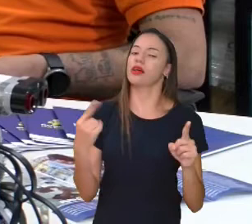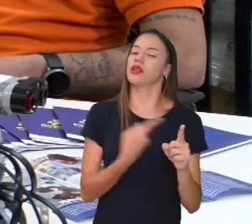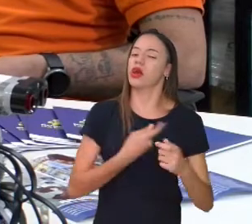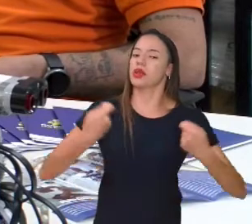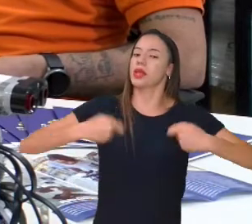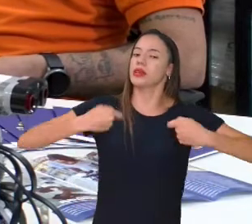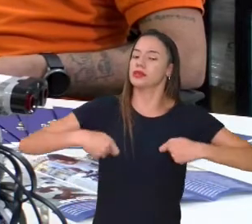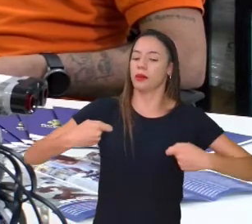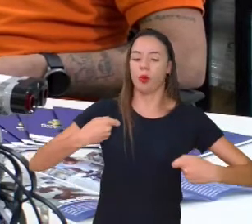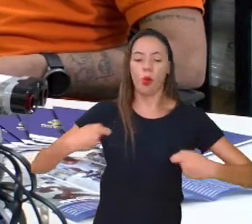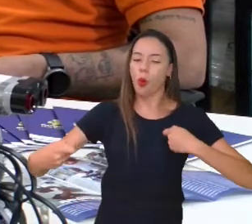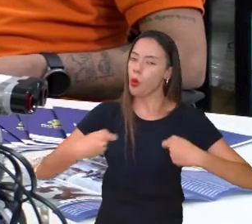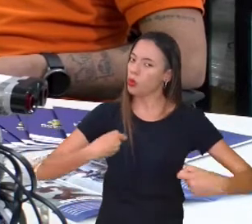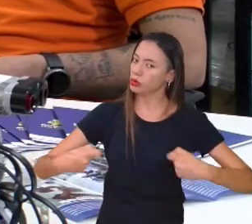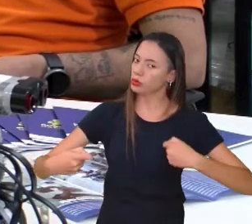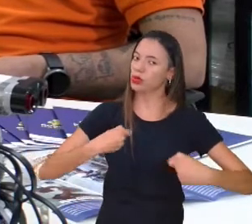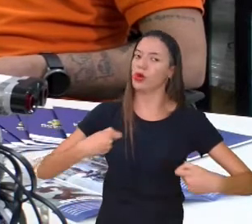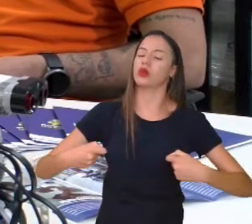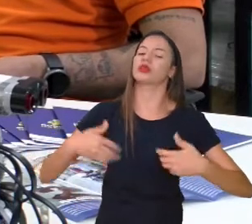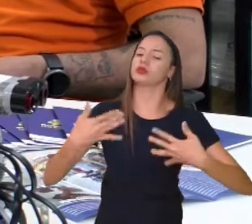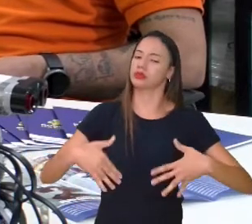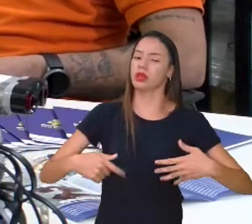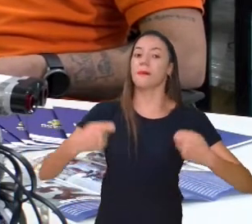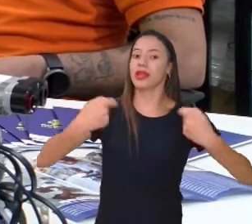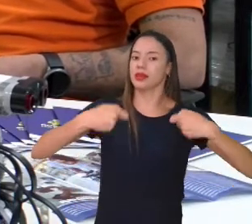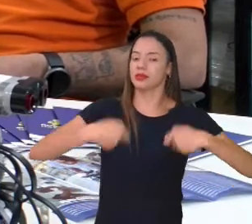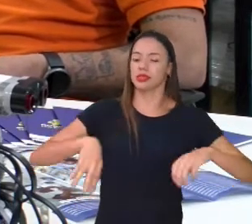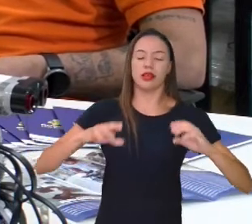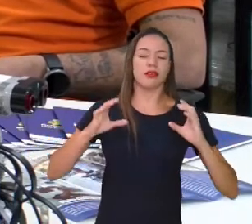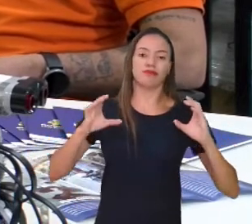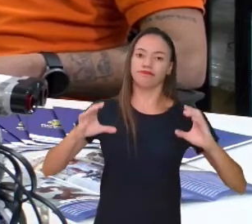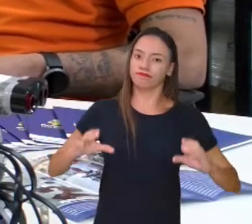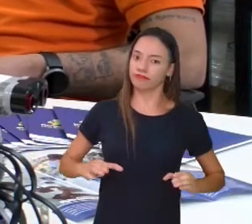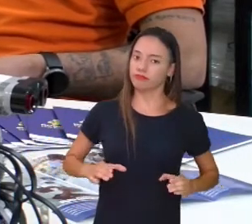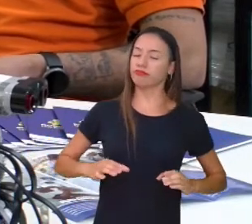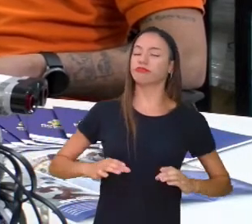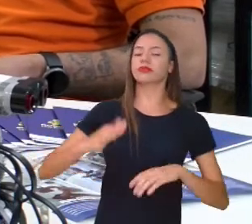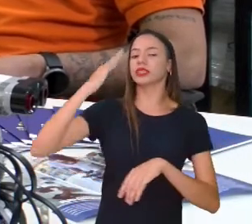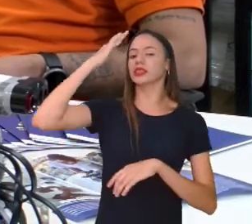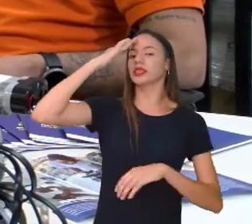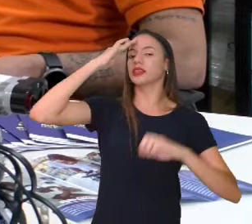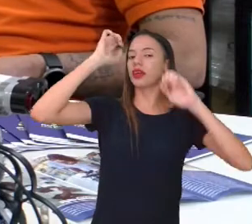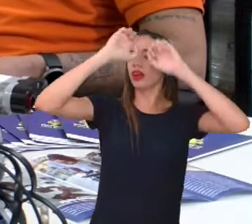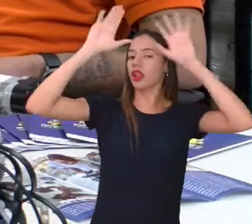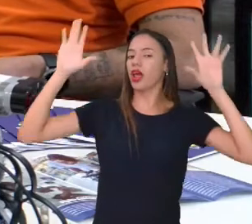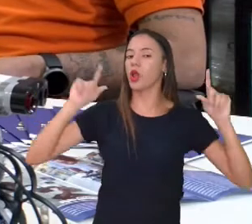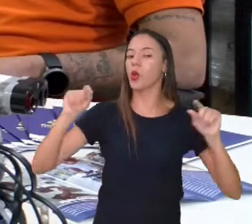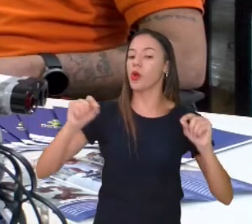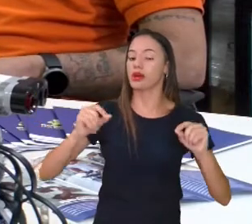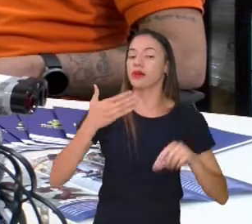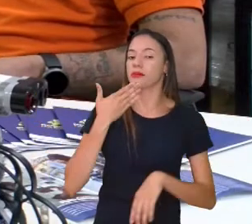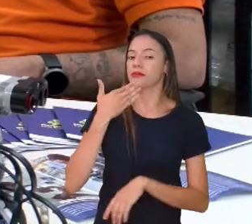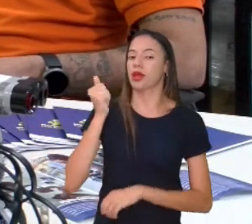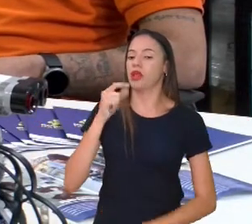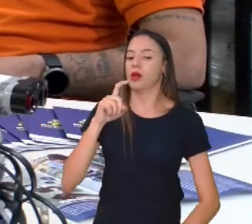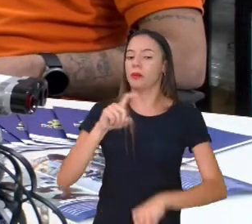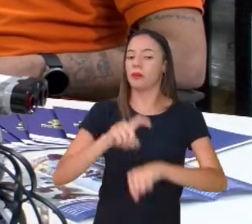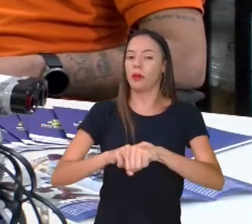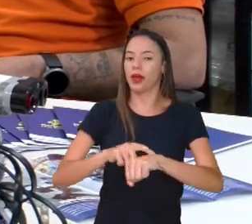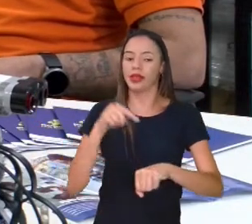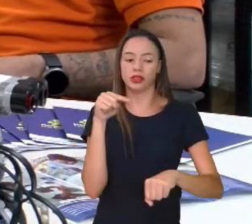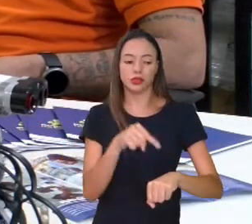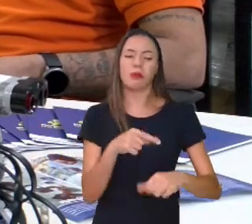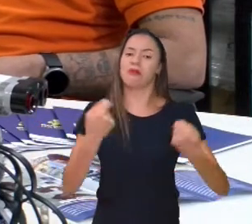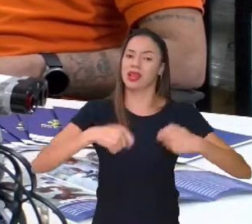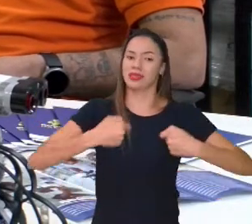desse controle, dessa postura, não é? De entender qual é o melhor momento, que a gente precisa sim se